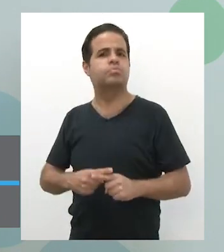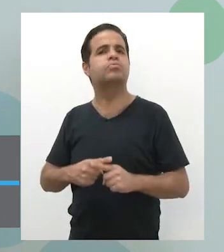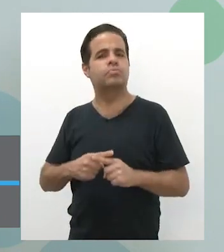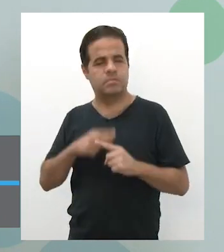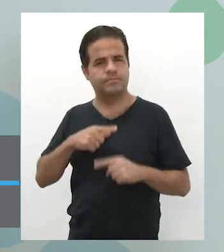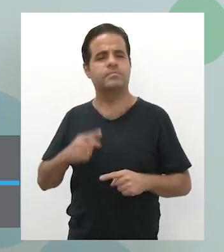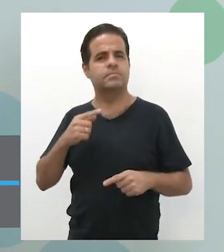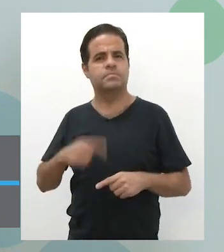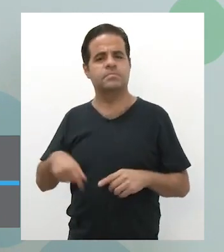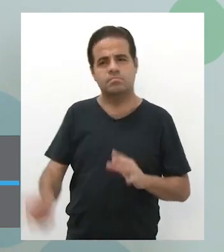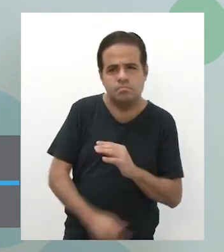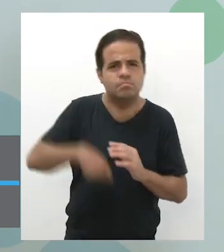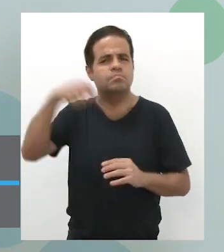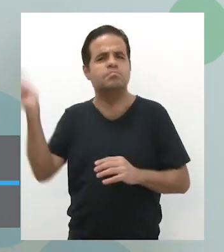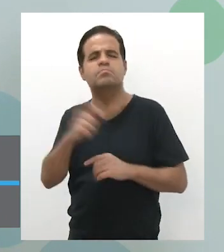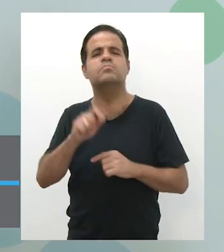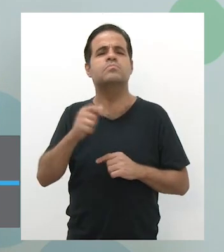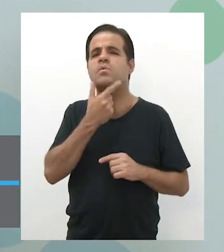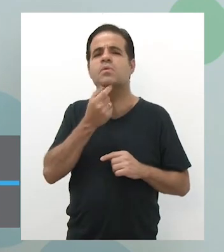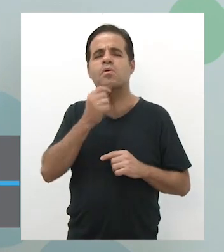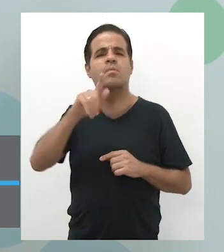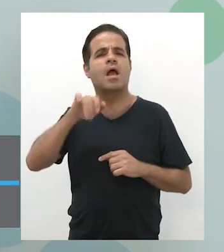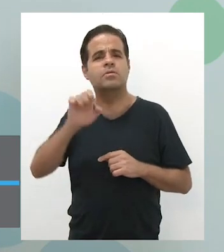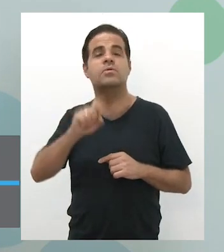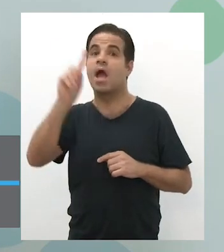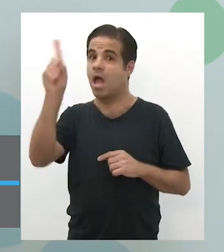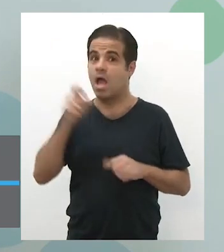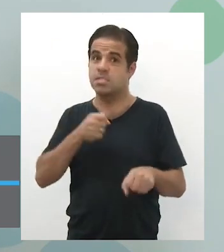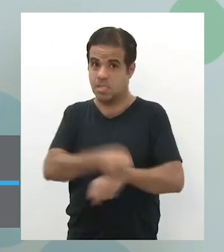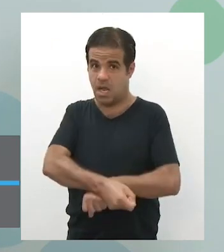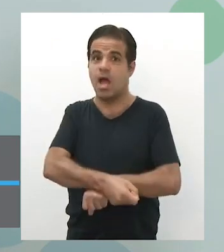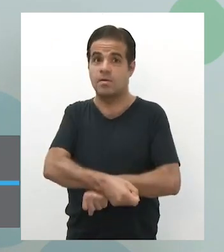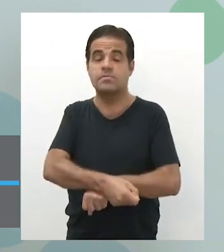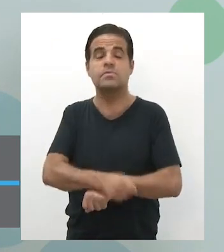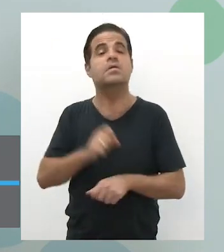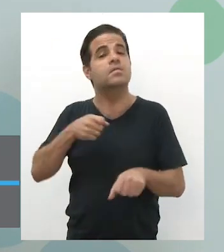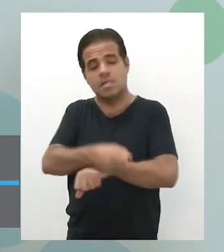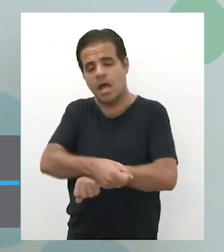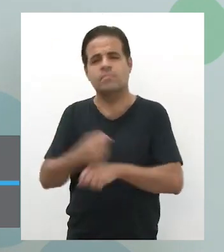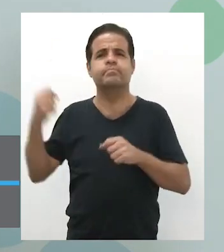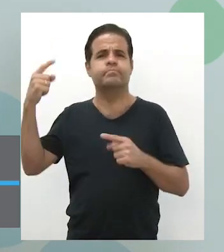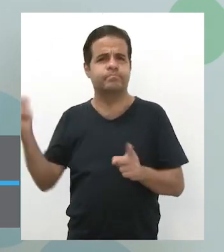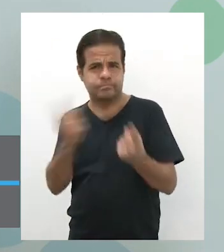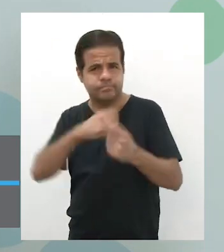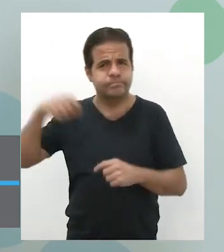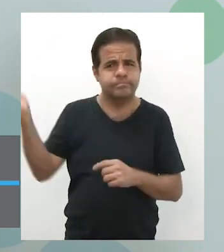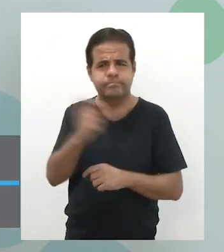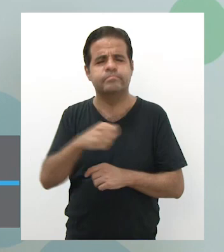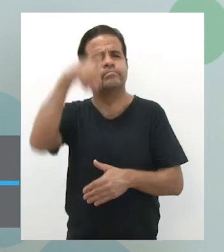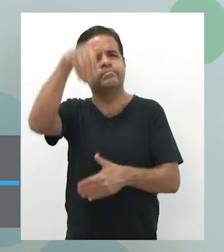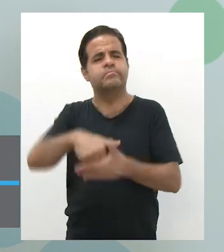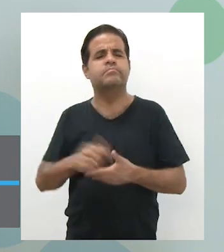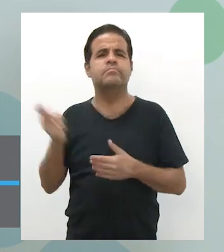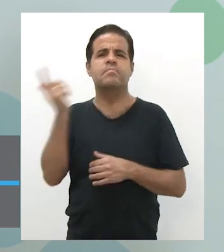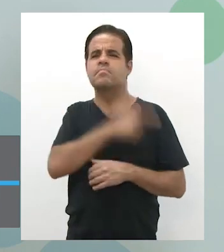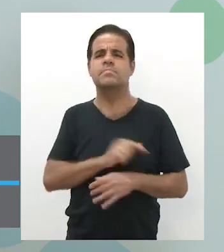bem? E os gladiadores quem eram? Eram escravos, e esses escravos lutavam dentro do Coliseu para ganhar